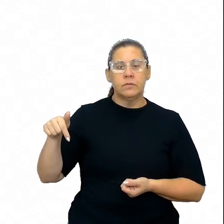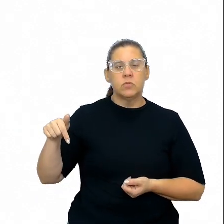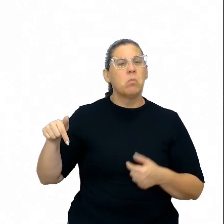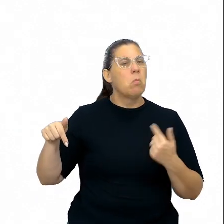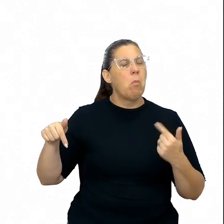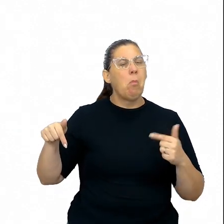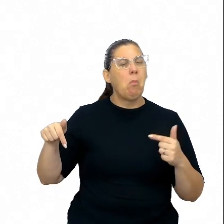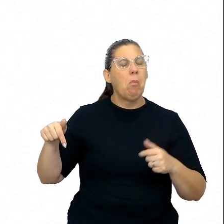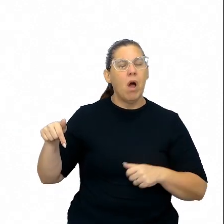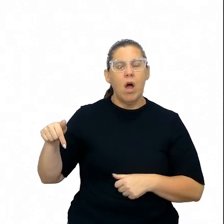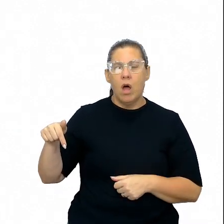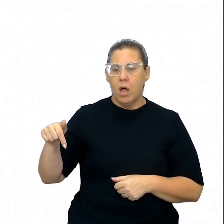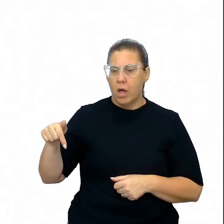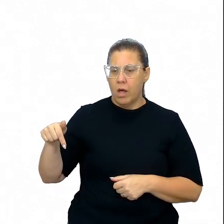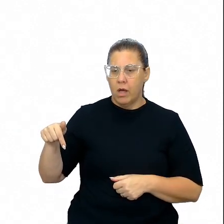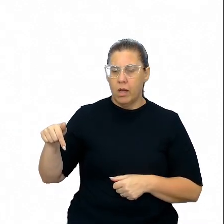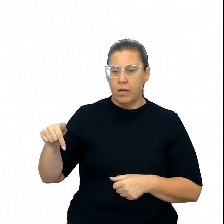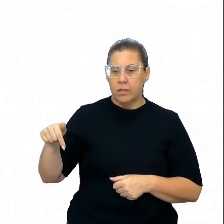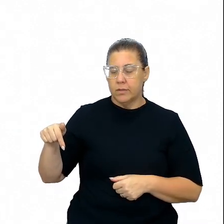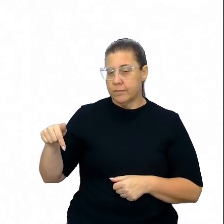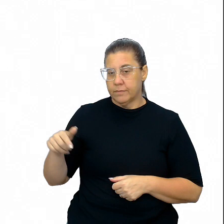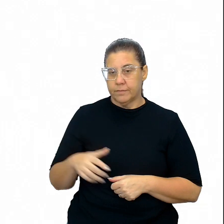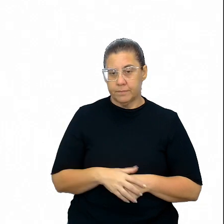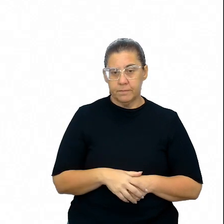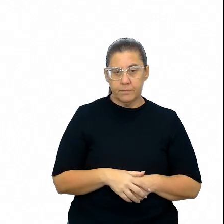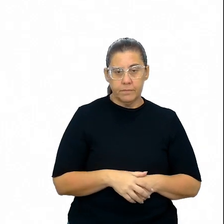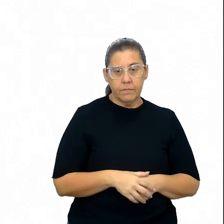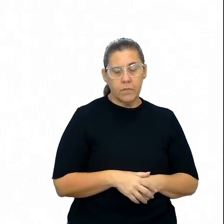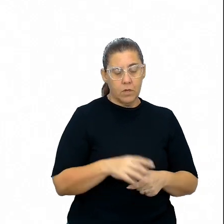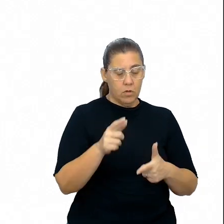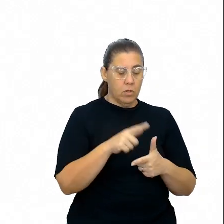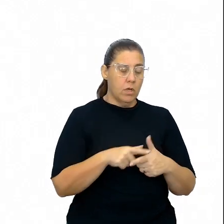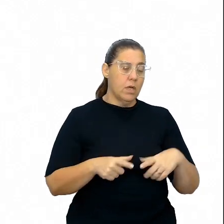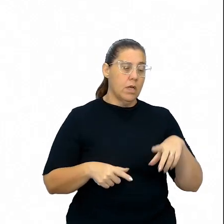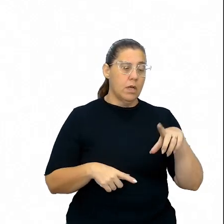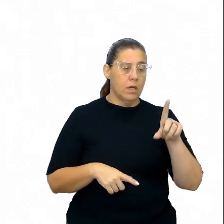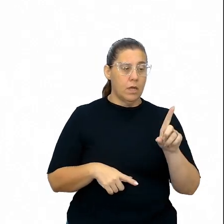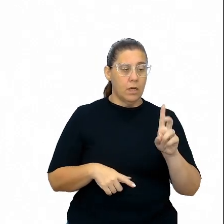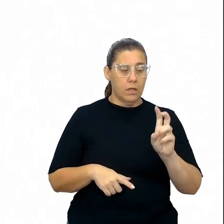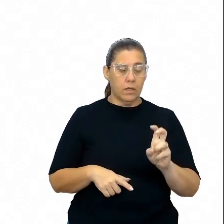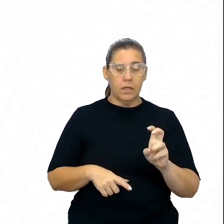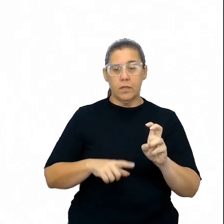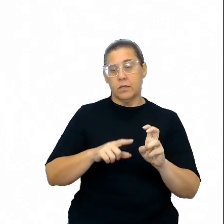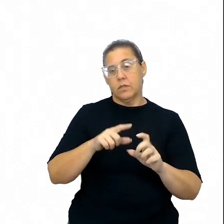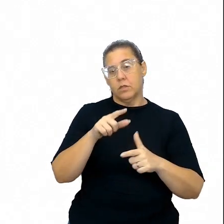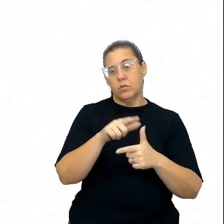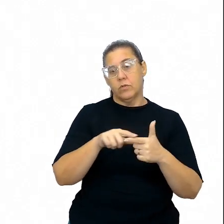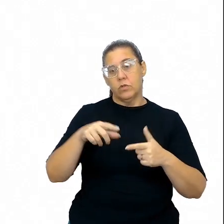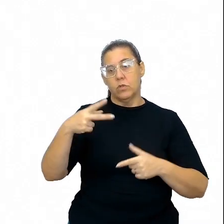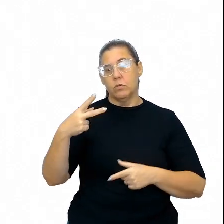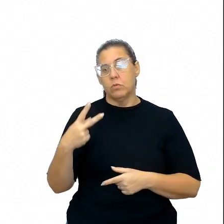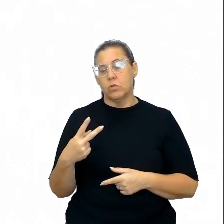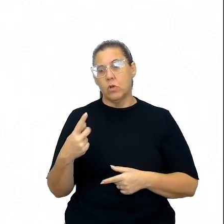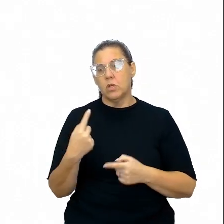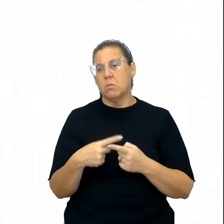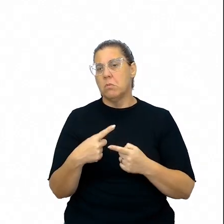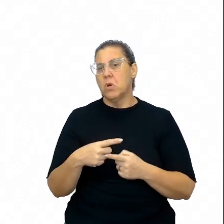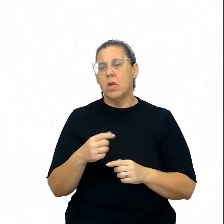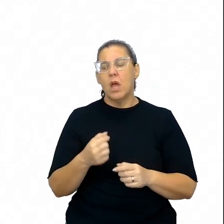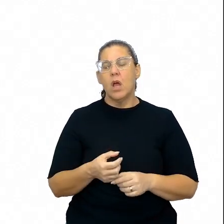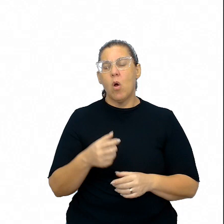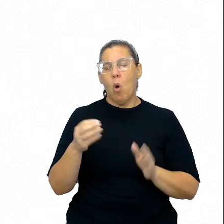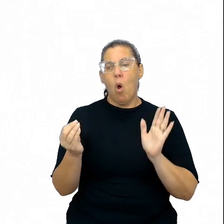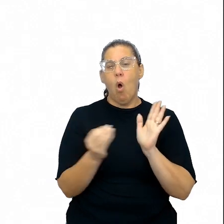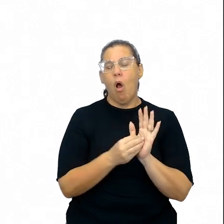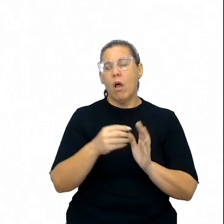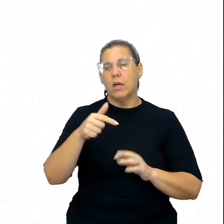né? É estudante que, para localizar essa fração na reta numérica, divide 15 por 2 e marca o número 7. Por que ele marca o